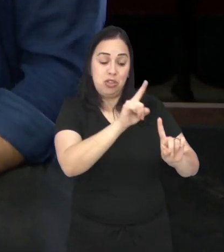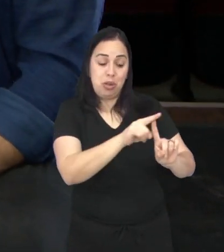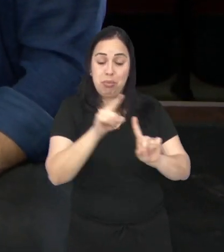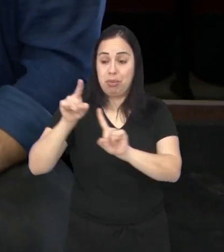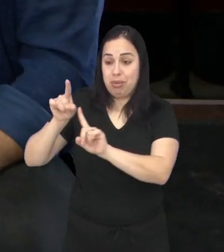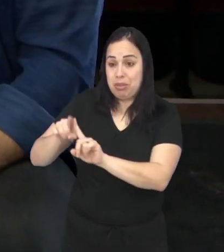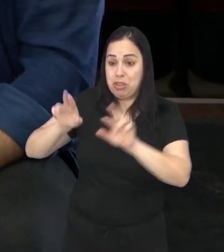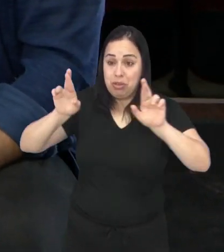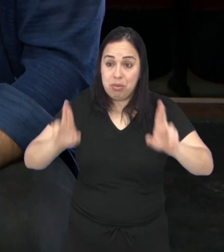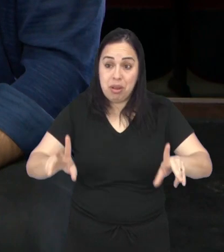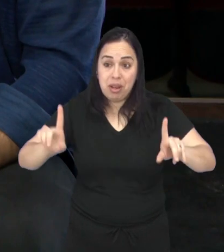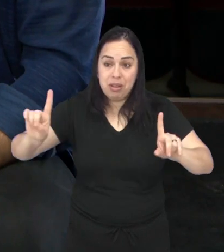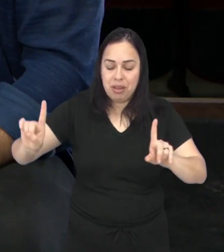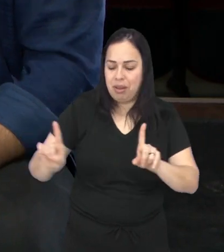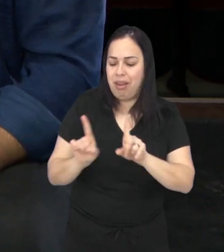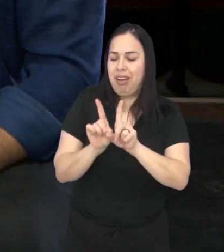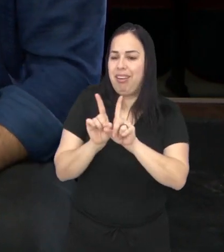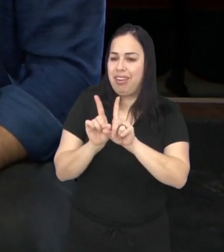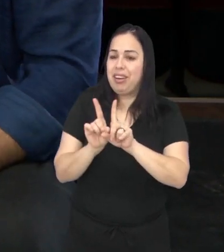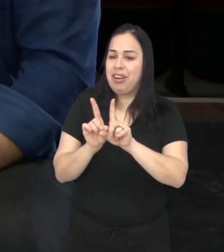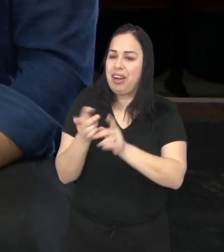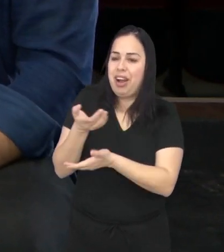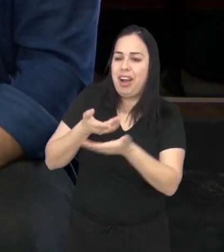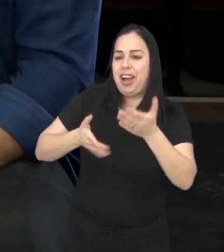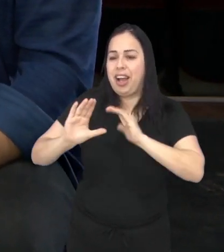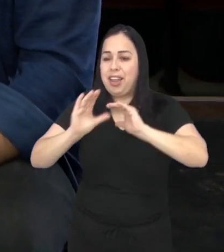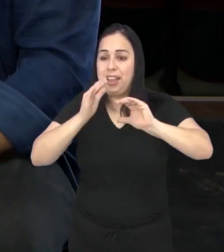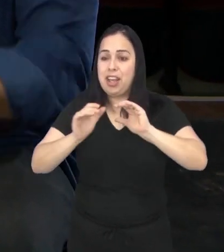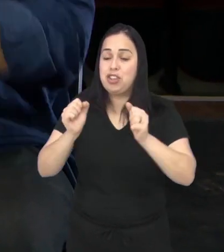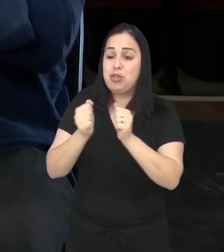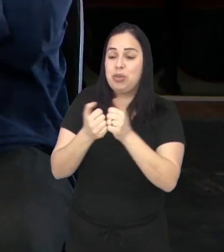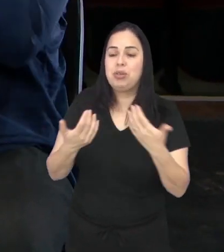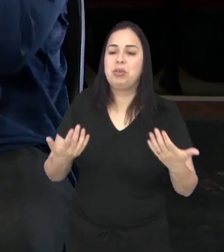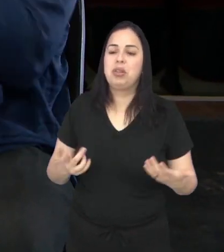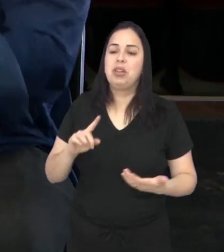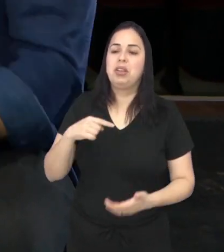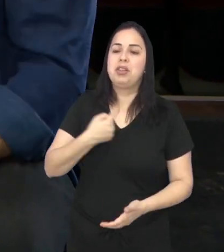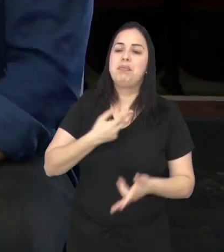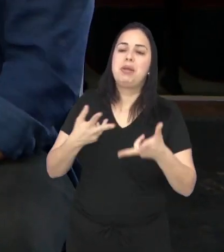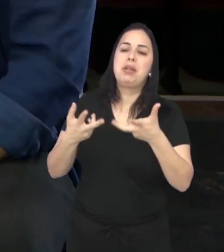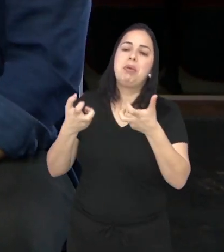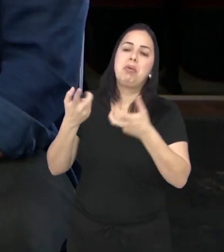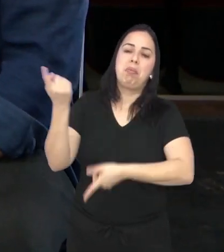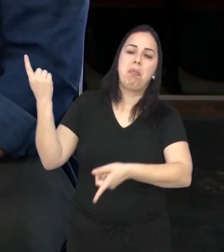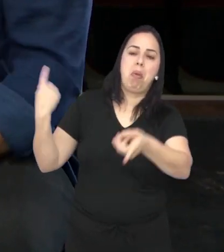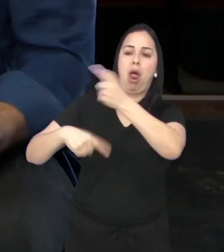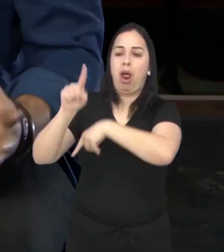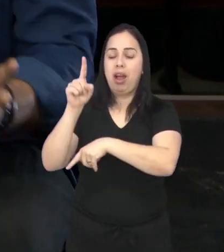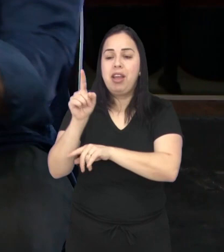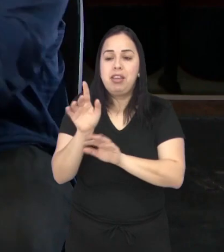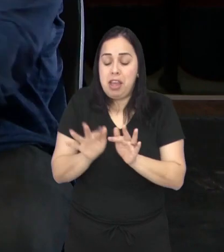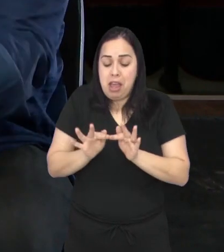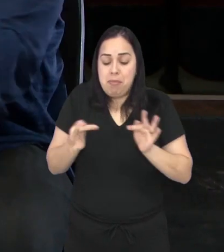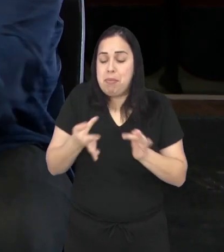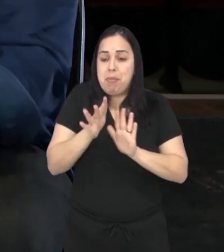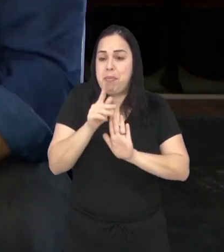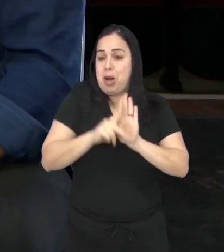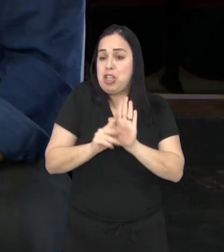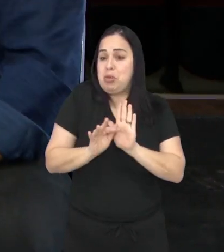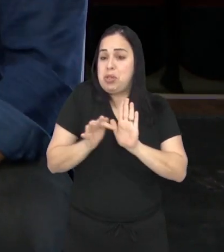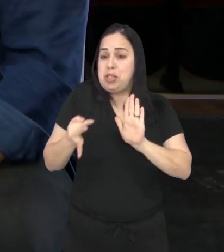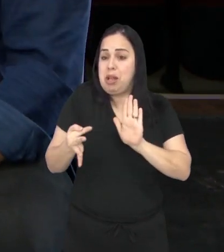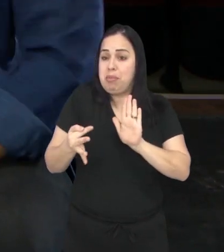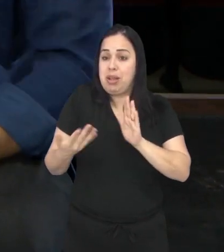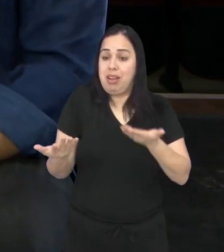musical. Então a gente vê muitos frutos aí saindo só de uma simples coisa, que é você agregar todo mundo